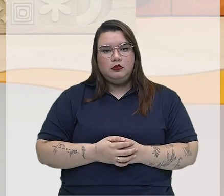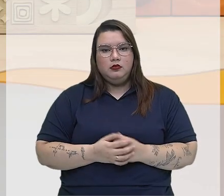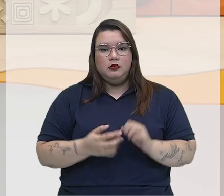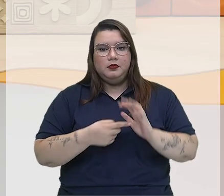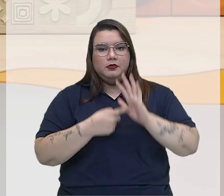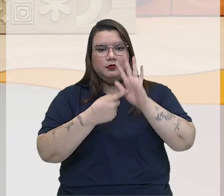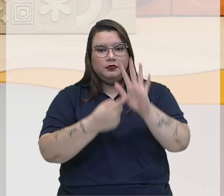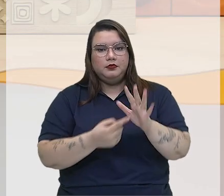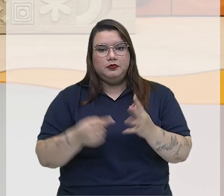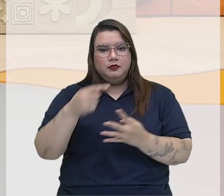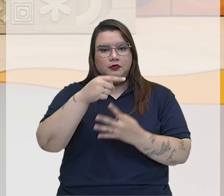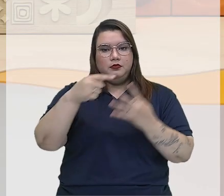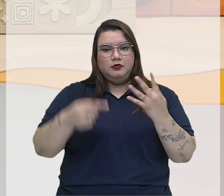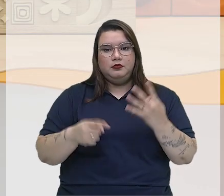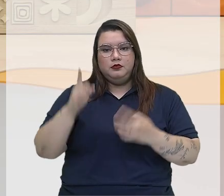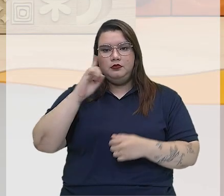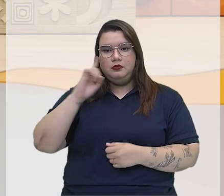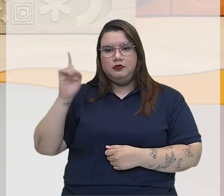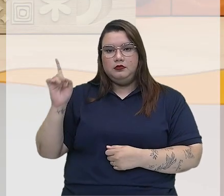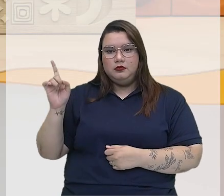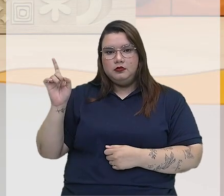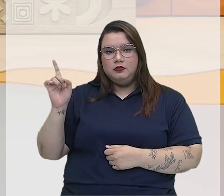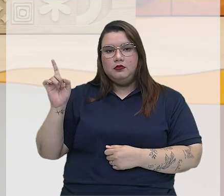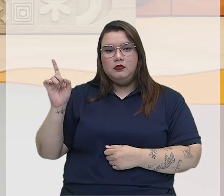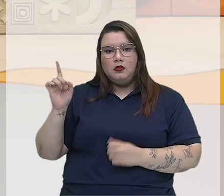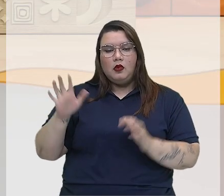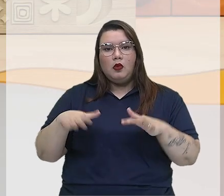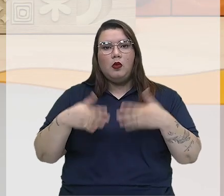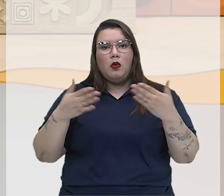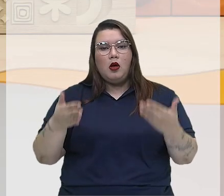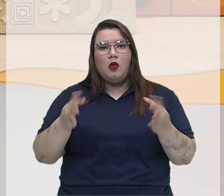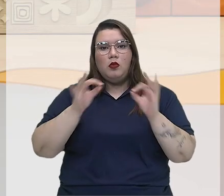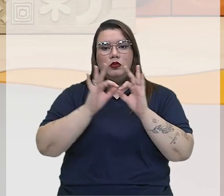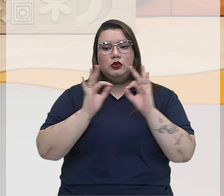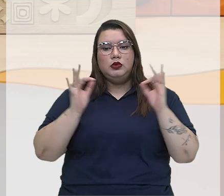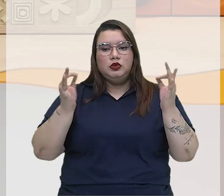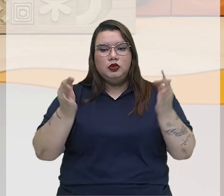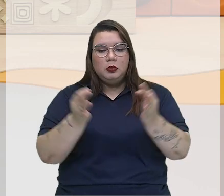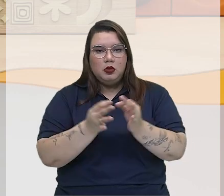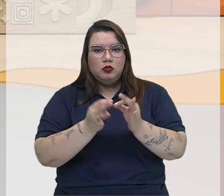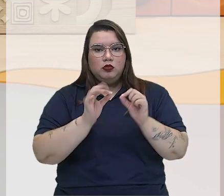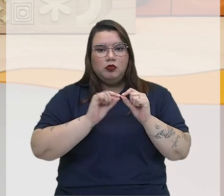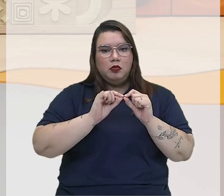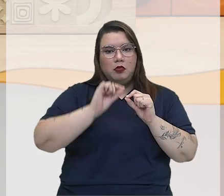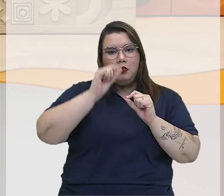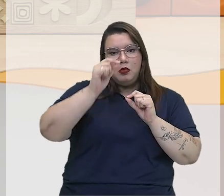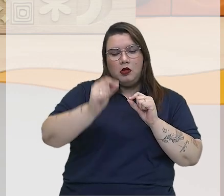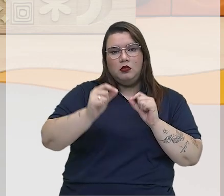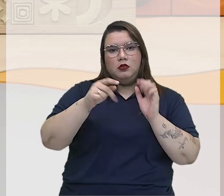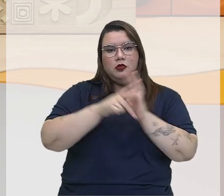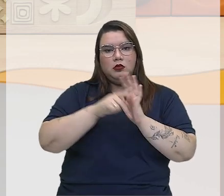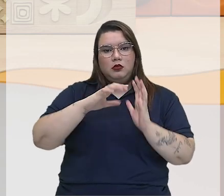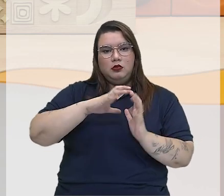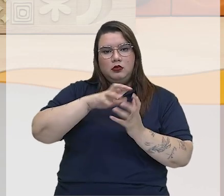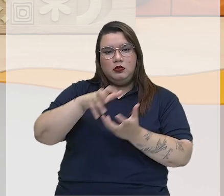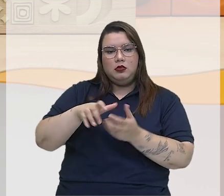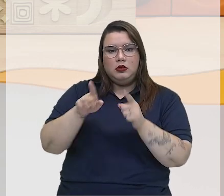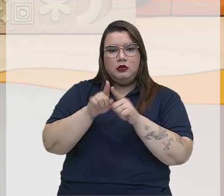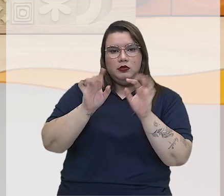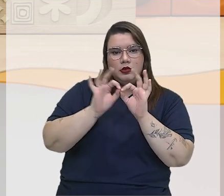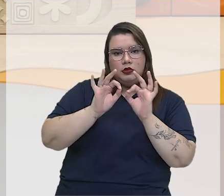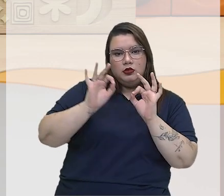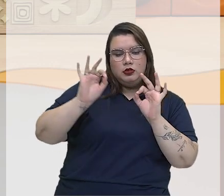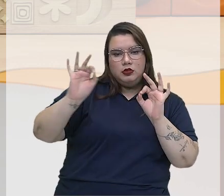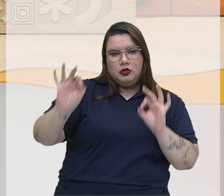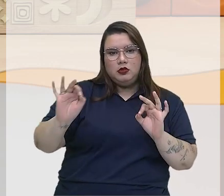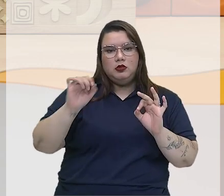outro. Eu vou mostrar para vocês agora a ideia do tamanho de cada um desses planetas e também a